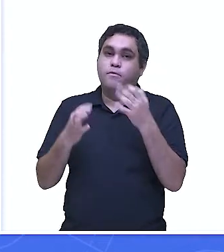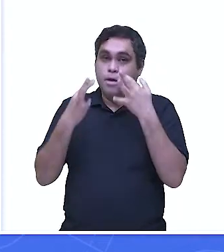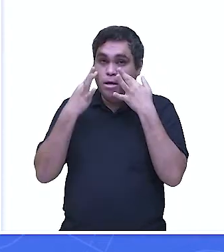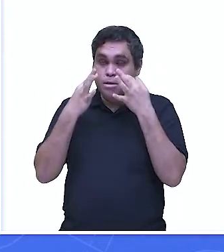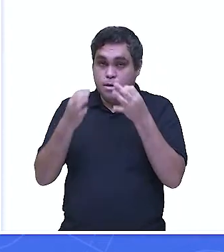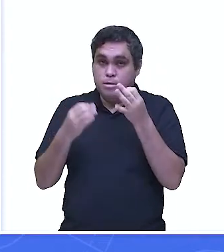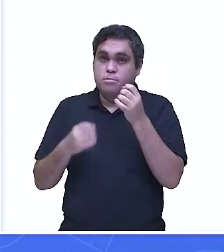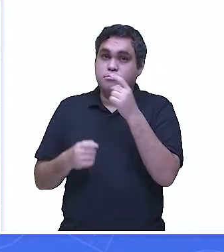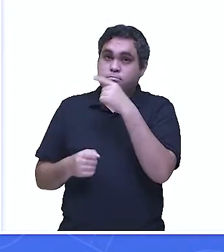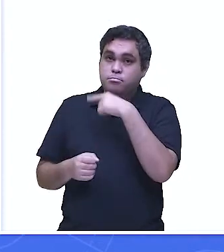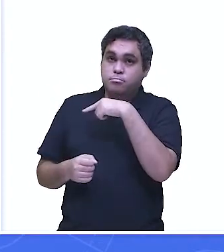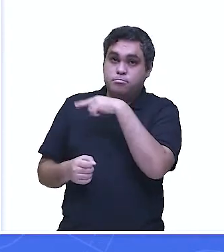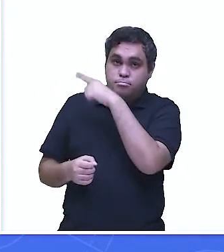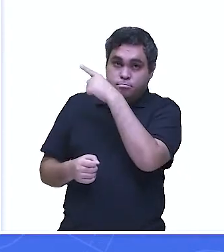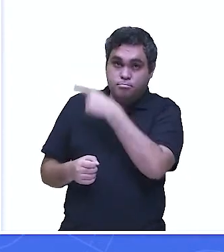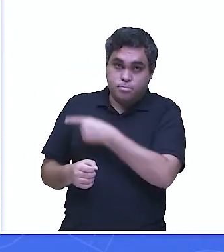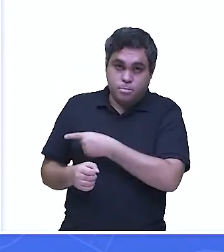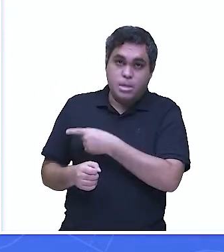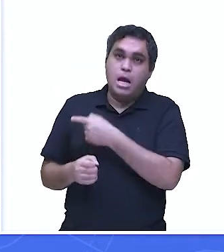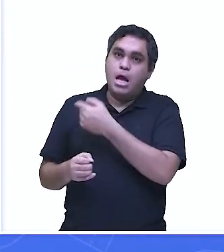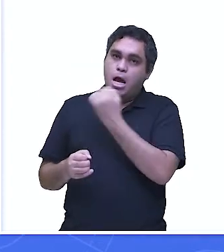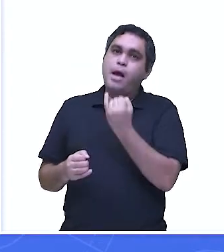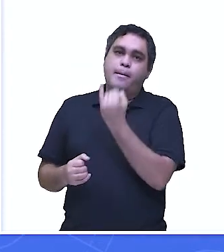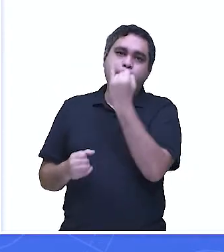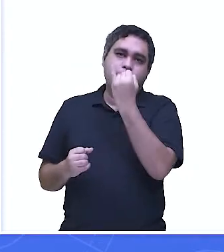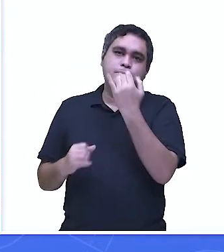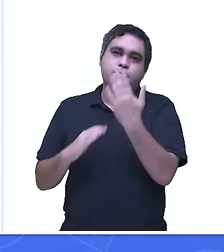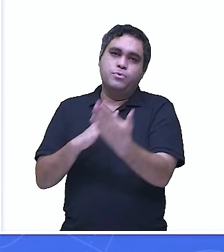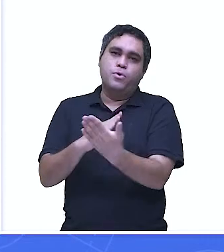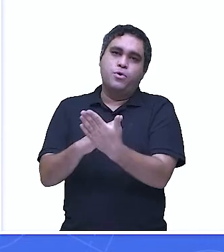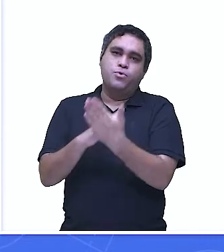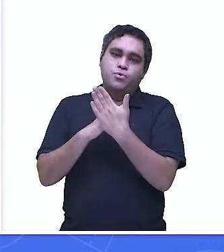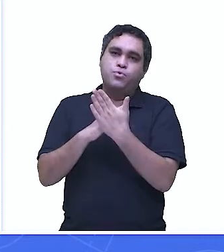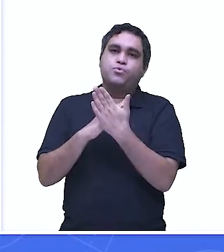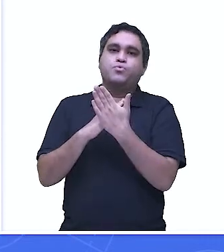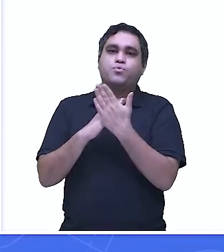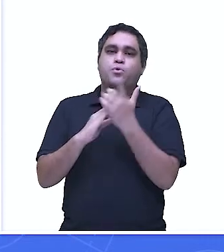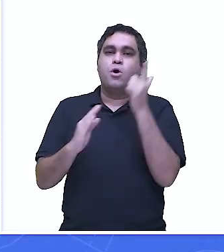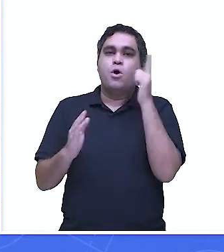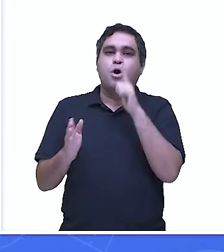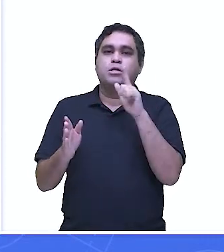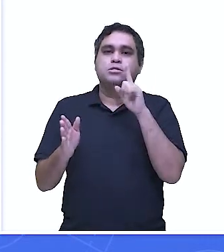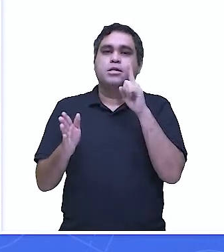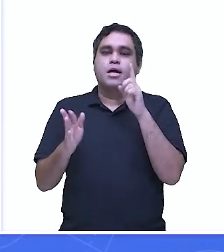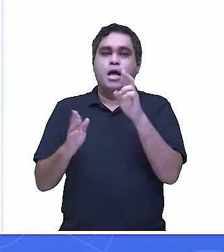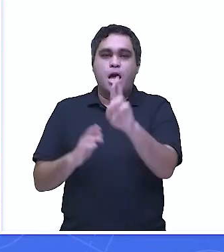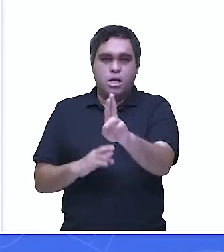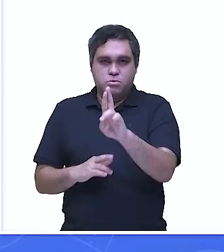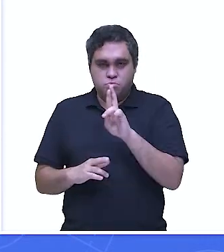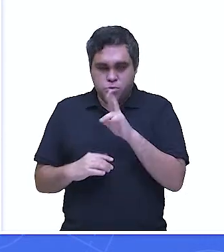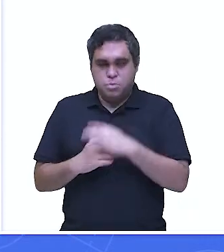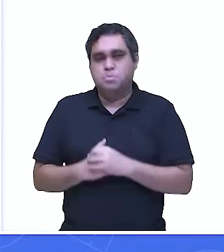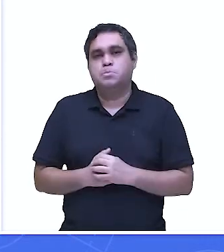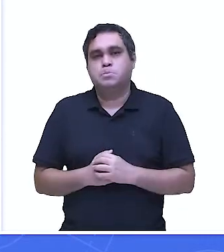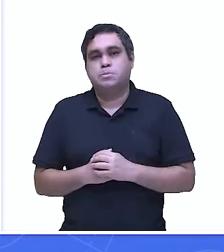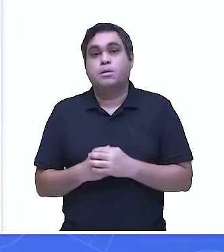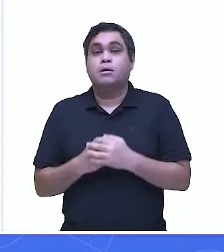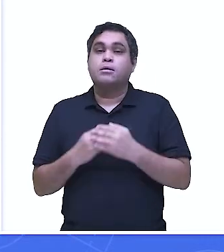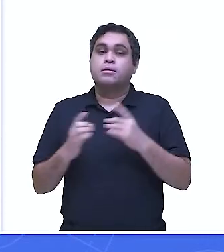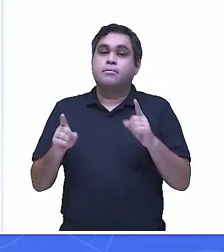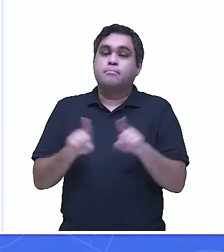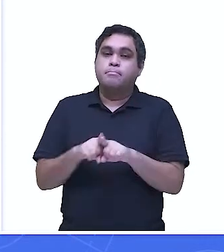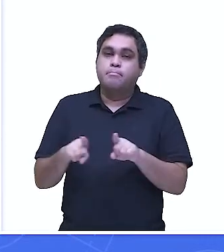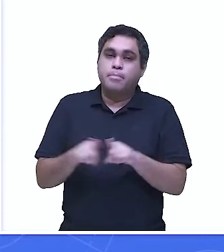símbolos, tá? Eles são importantes também e nos ajudam a chegar à resposta. Ainda